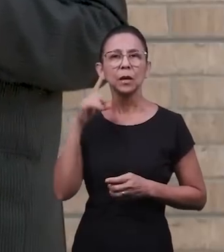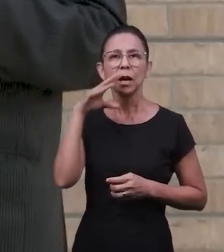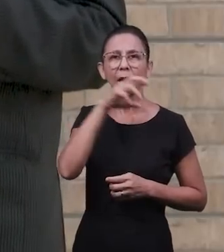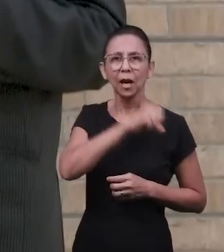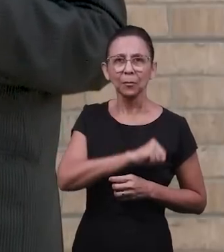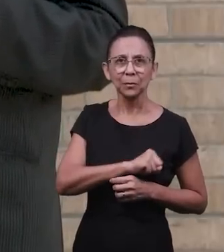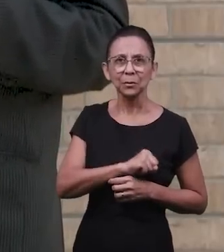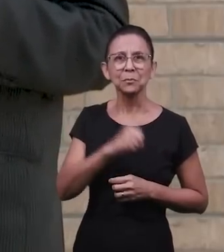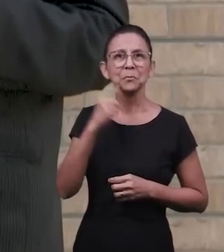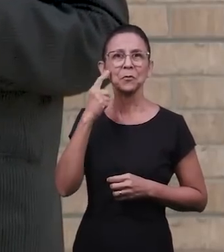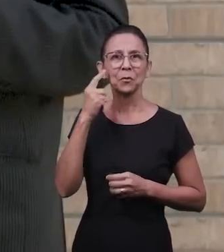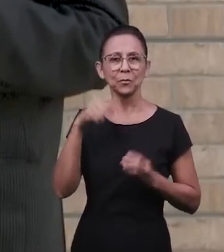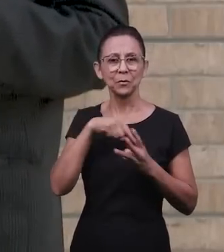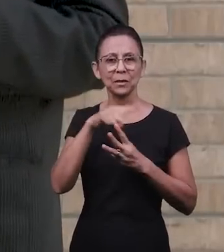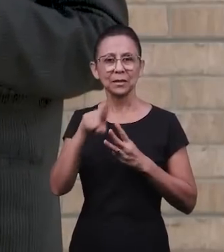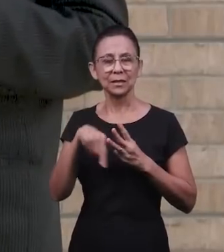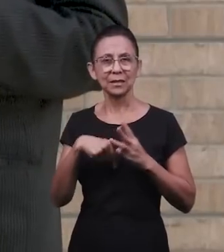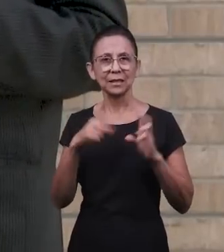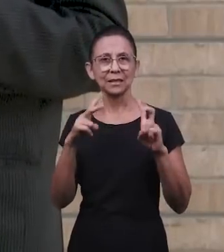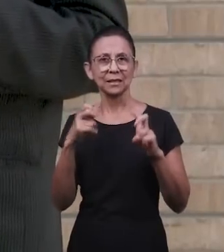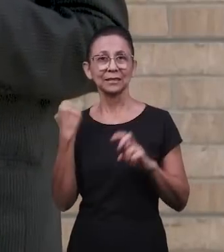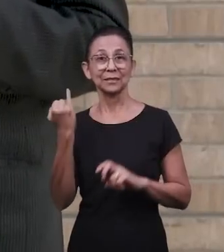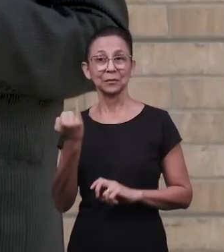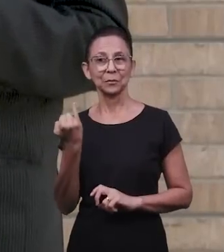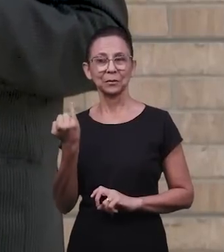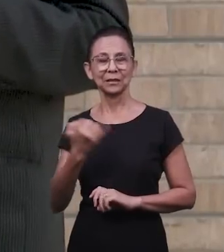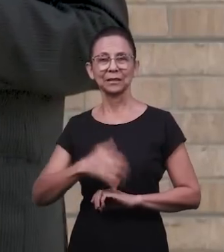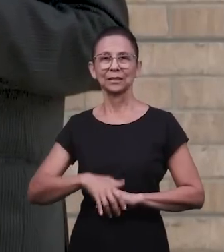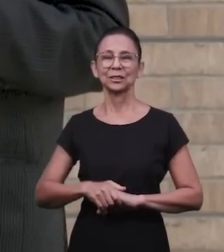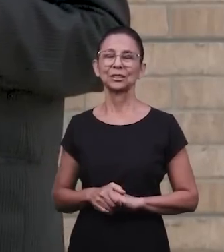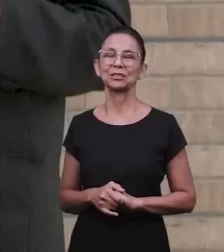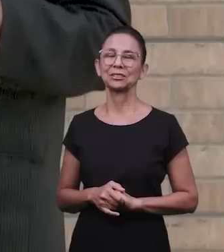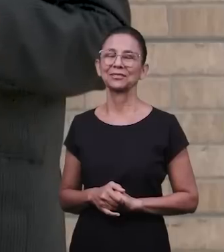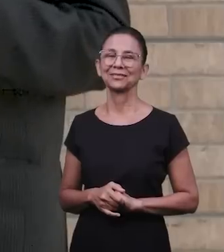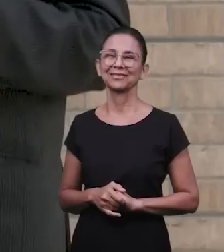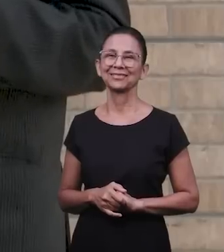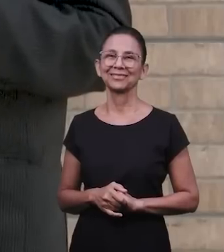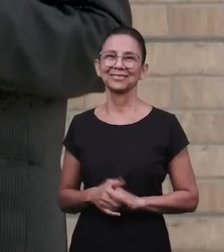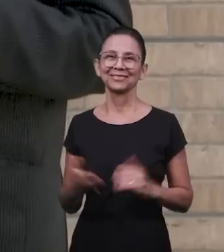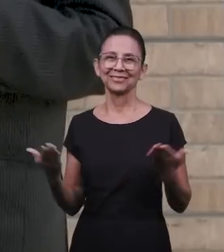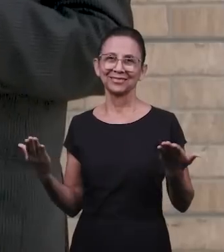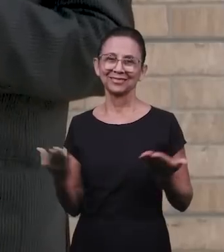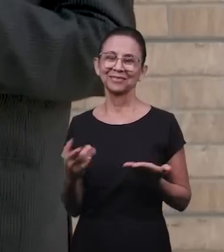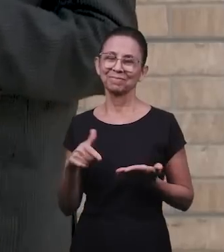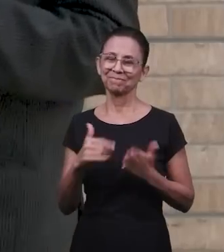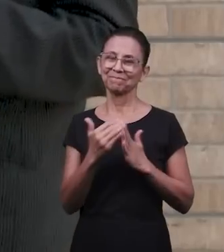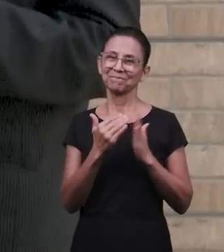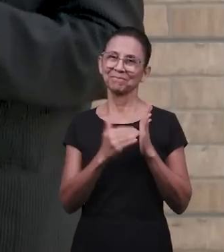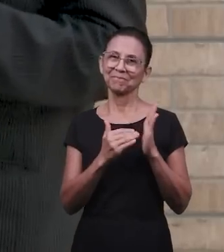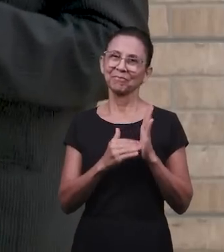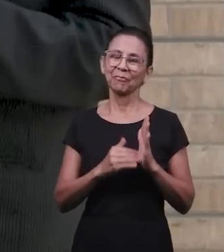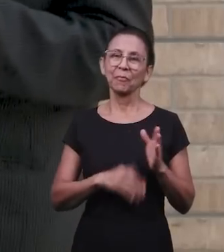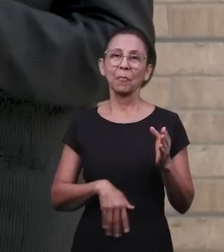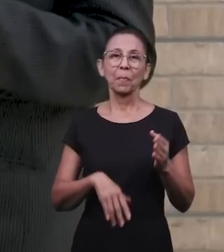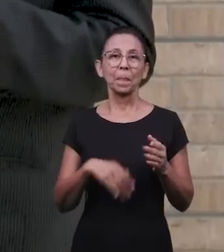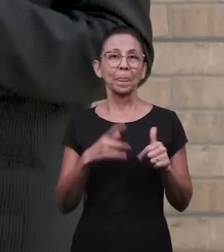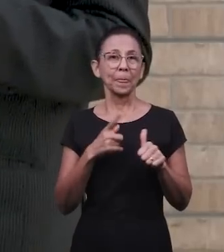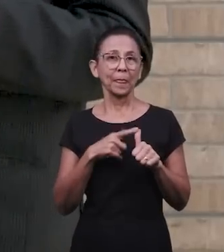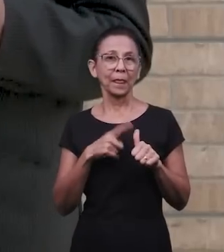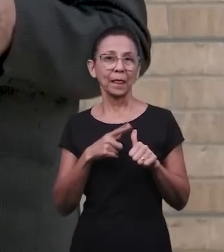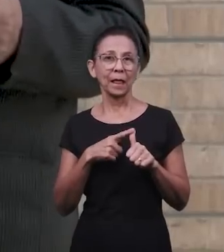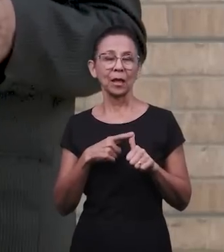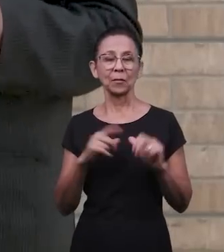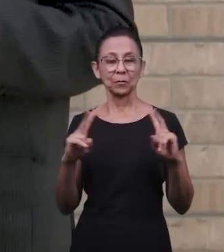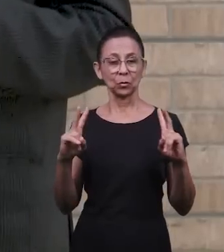que rapidamente, sobre esses três temas muito importantes aqui hoje nesse programa.